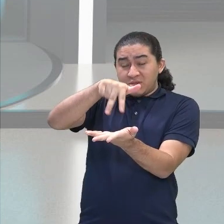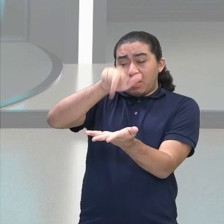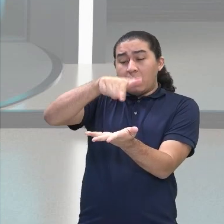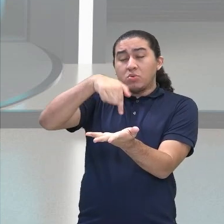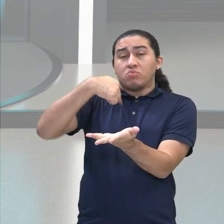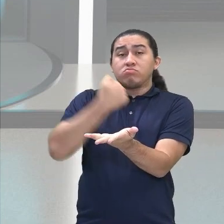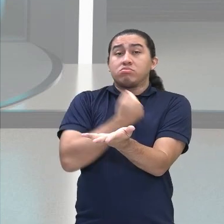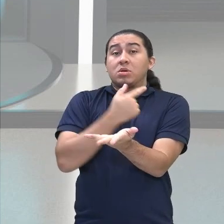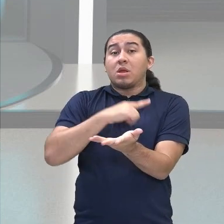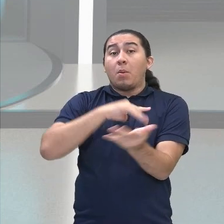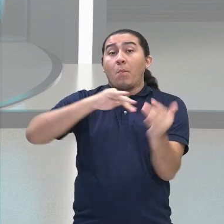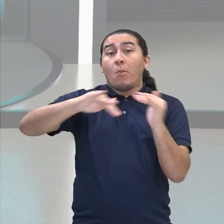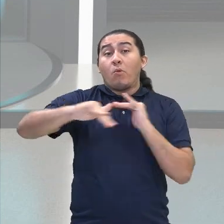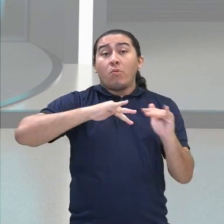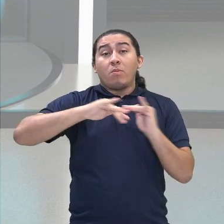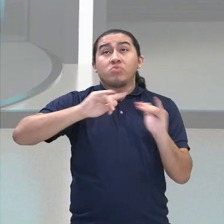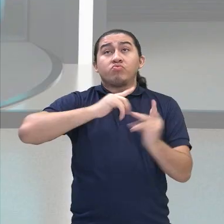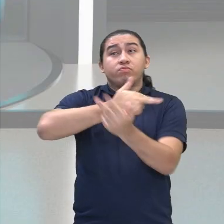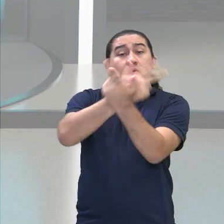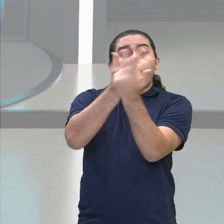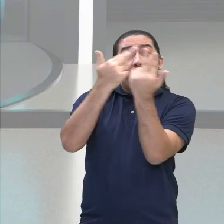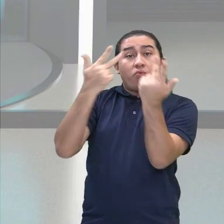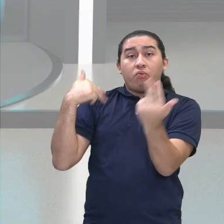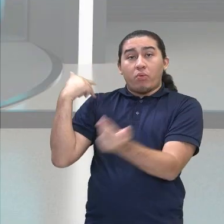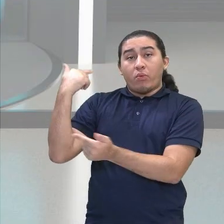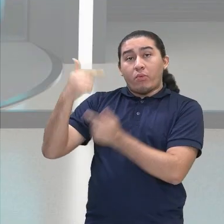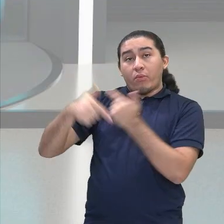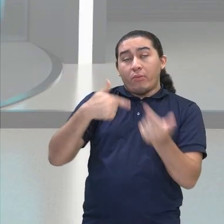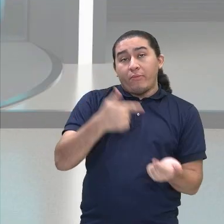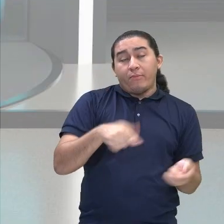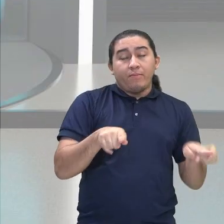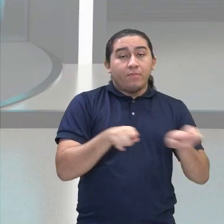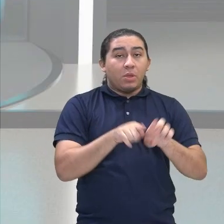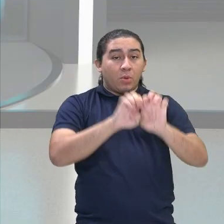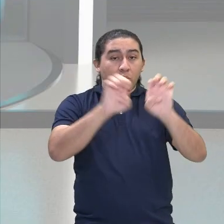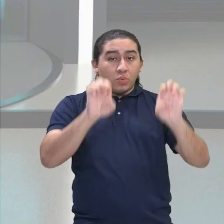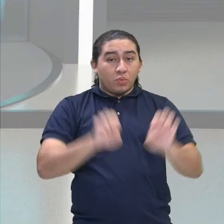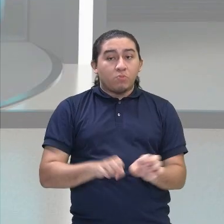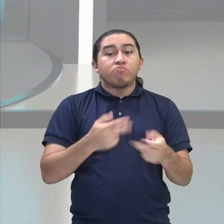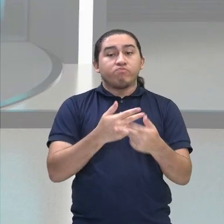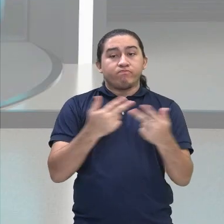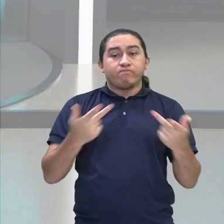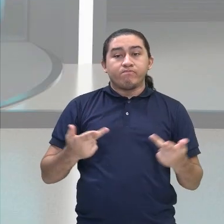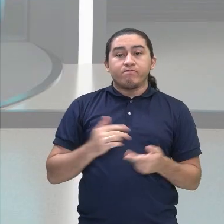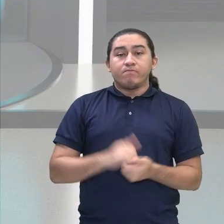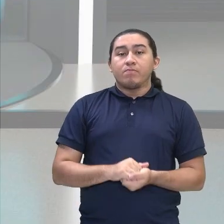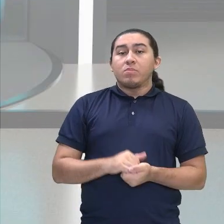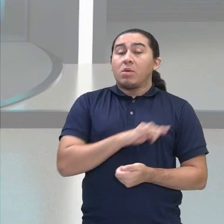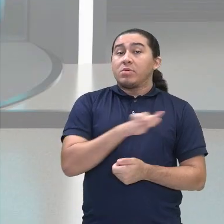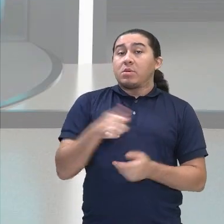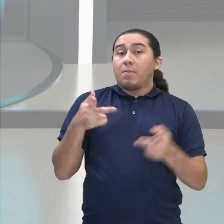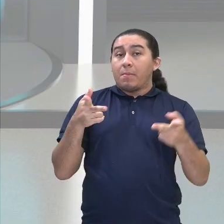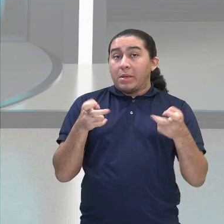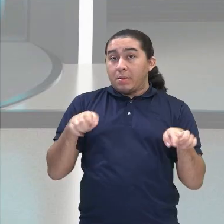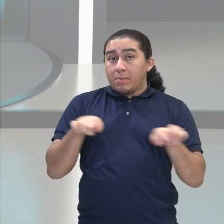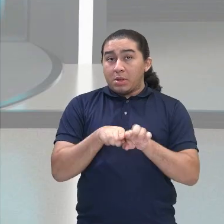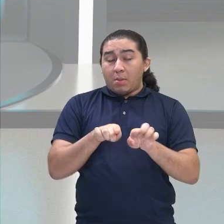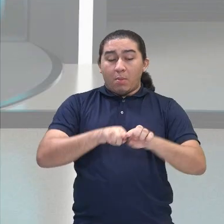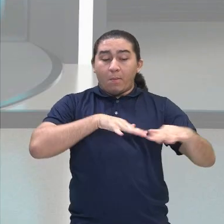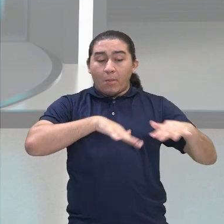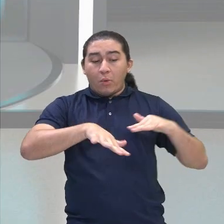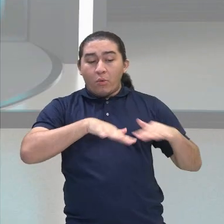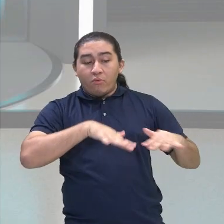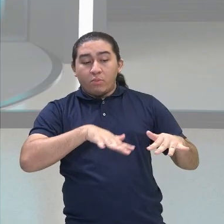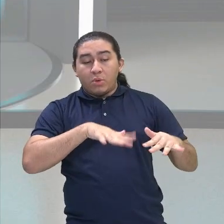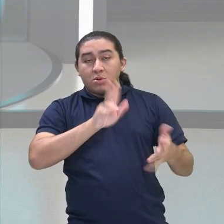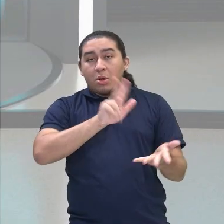esse mover para diferentes direções, padrões e formas. Então, você percebe e entende esses movimentos